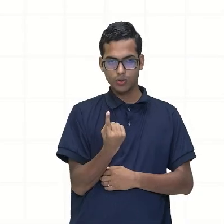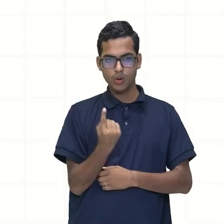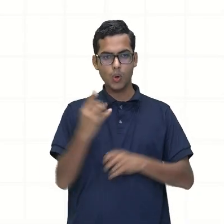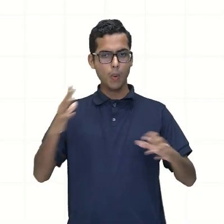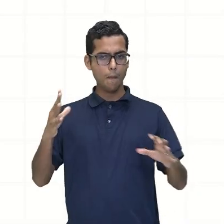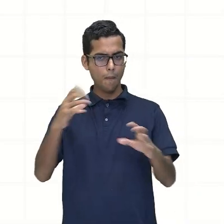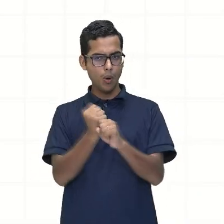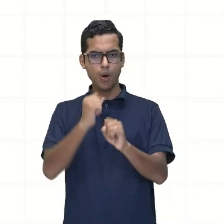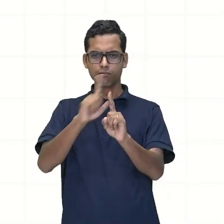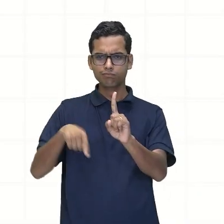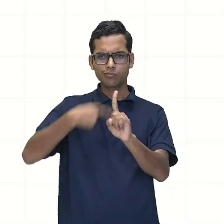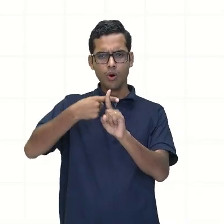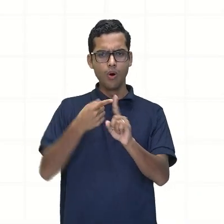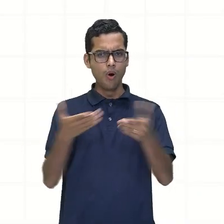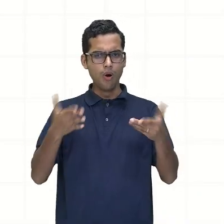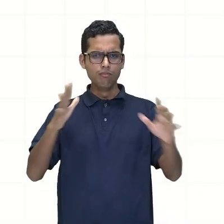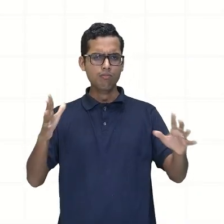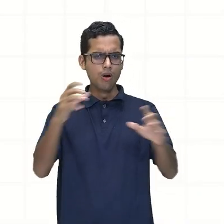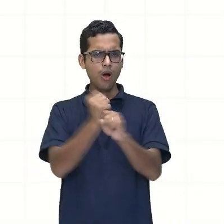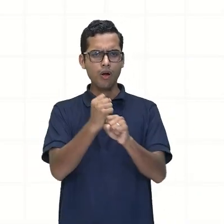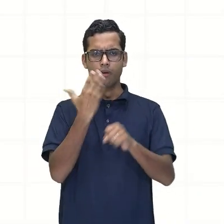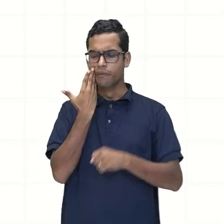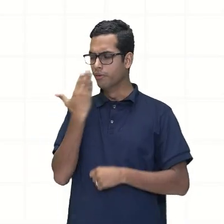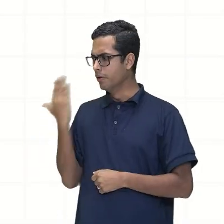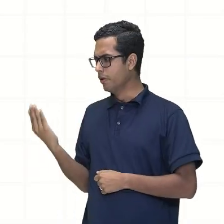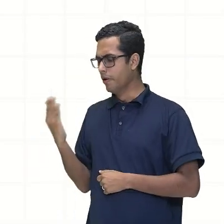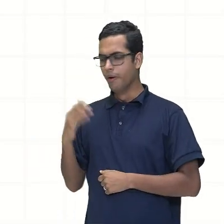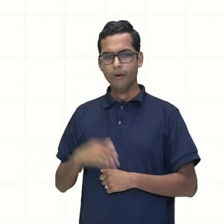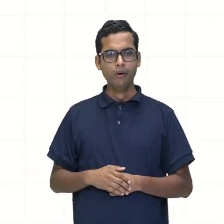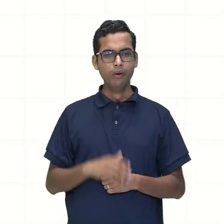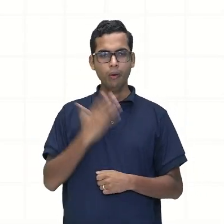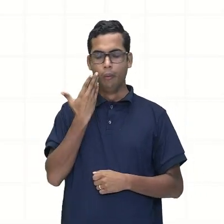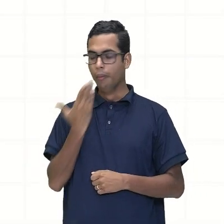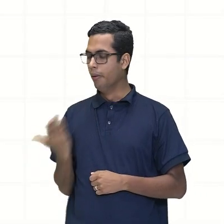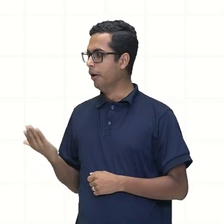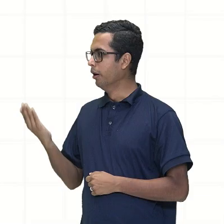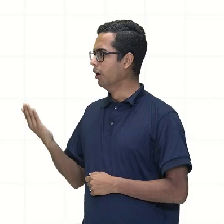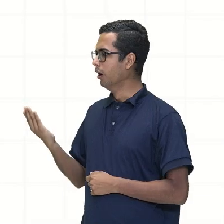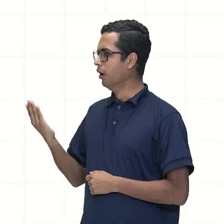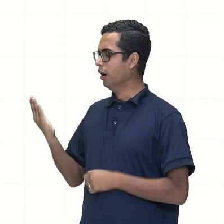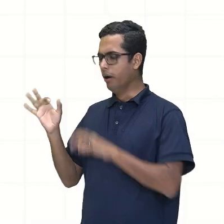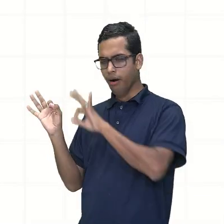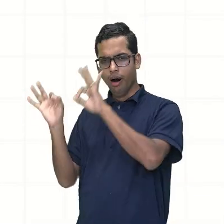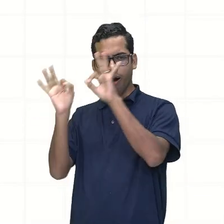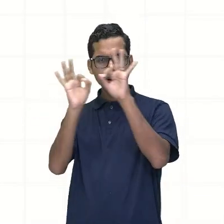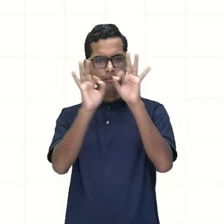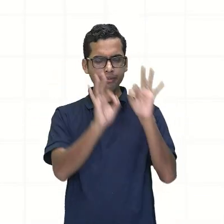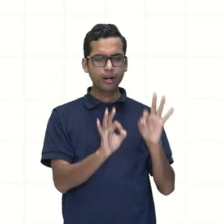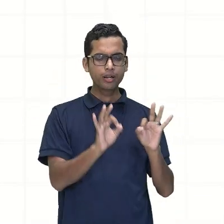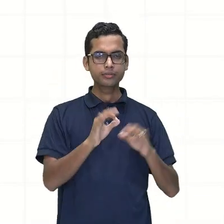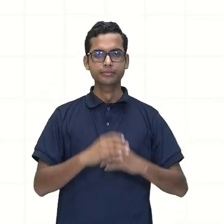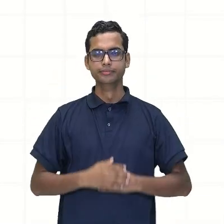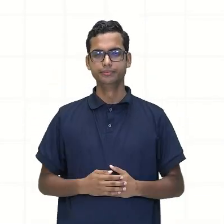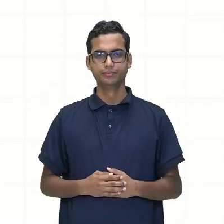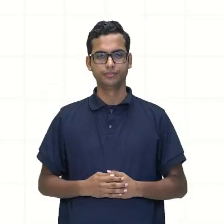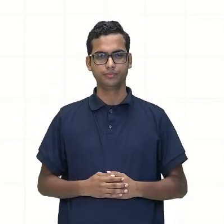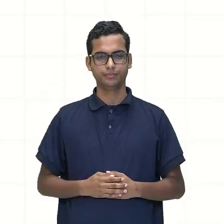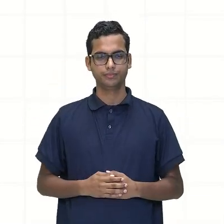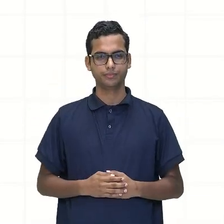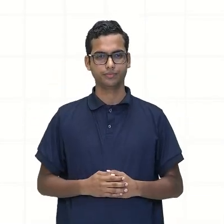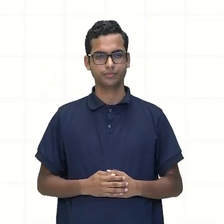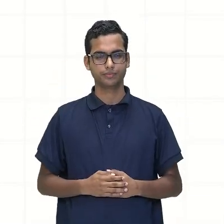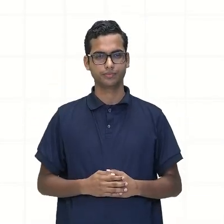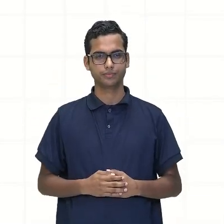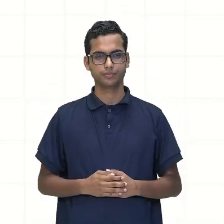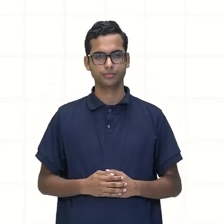3 mais 1, 4. 8 mais 6, 14. Vai 1. A vírgula fica aqui na mesma direção. 5